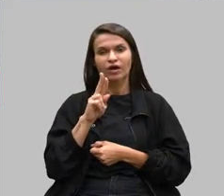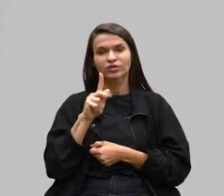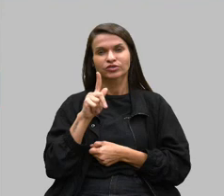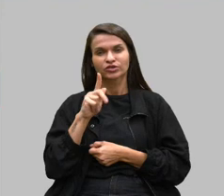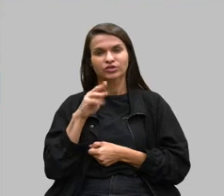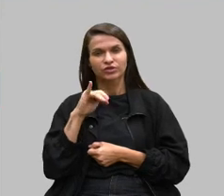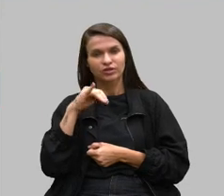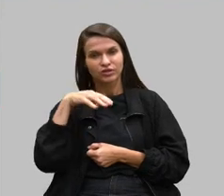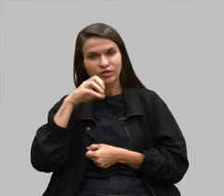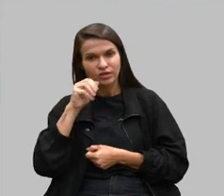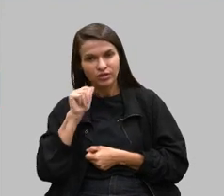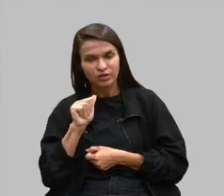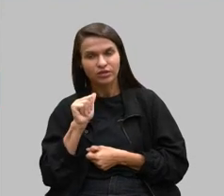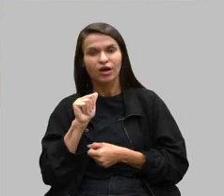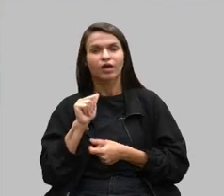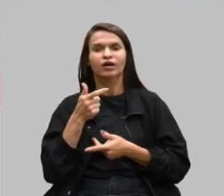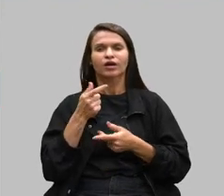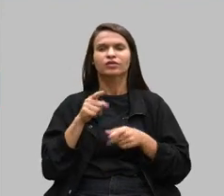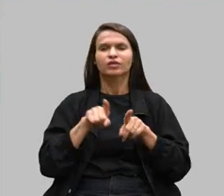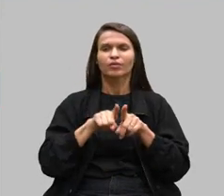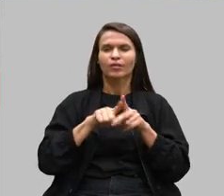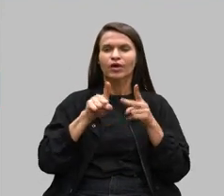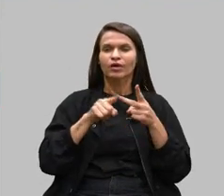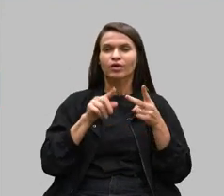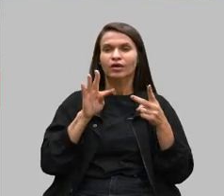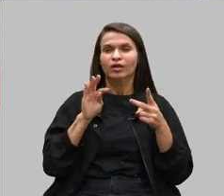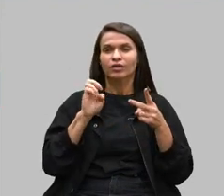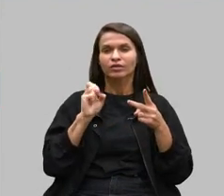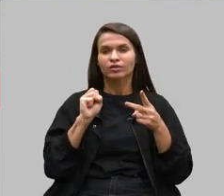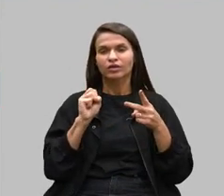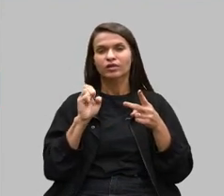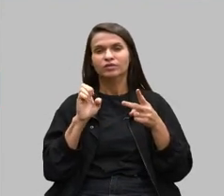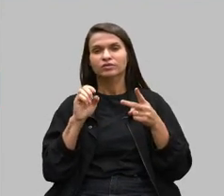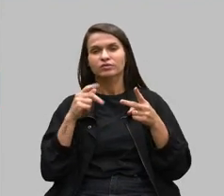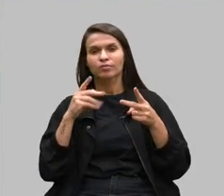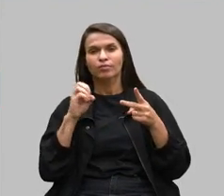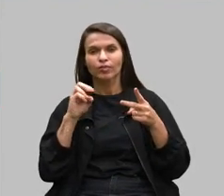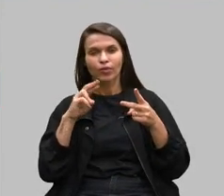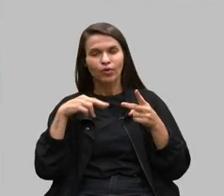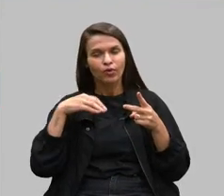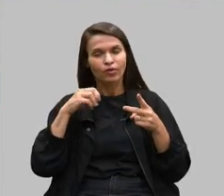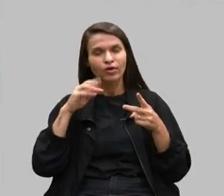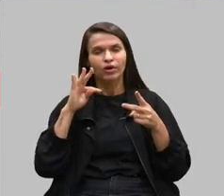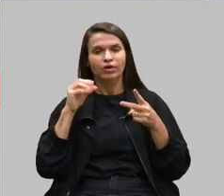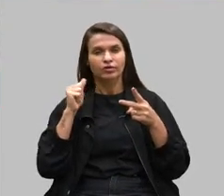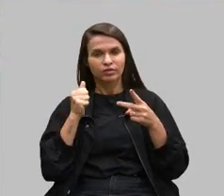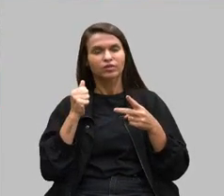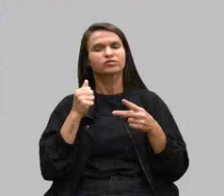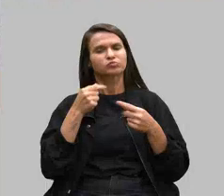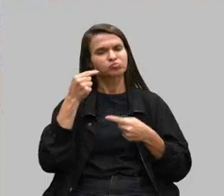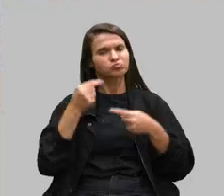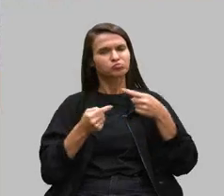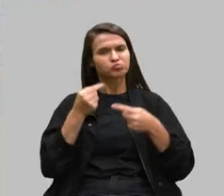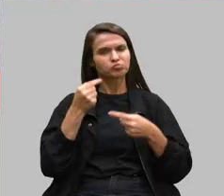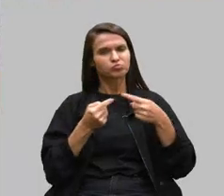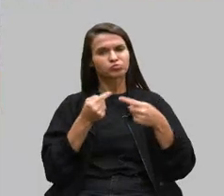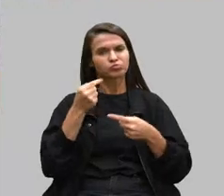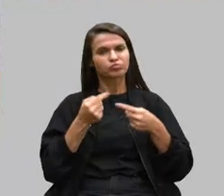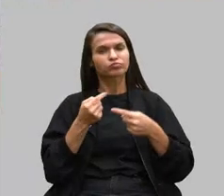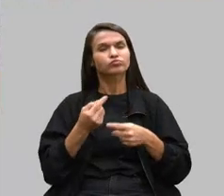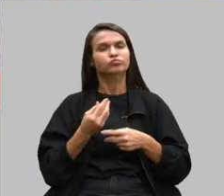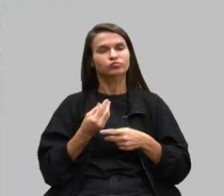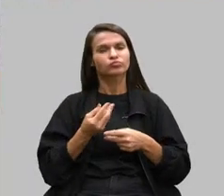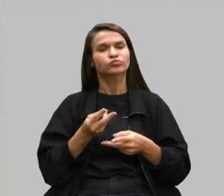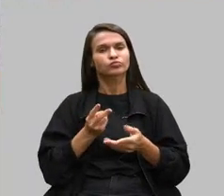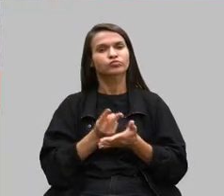eu cumprimento também vocês estão aqui presentees significa que estão vivos nessa discussão junto com Hon norinho né que da cidade de